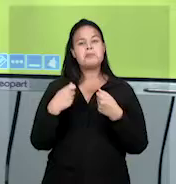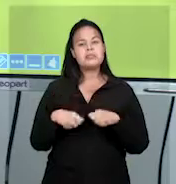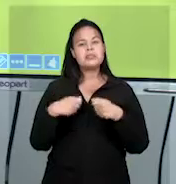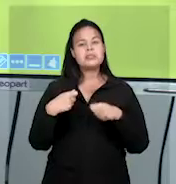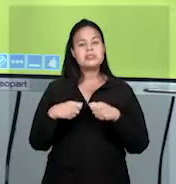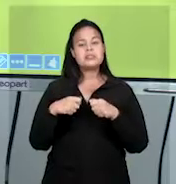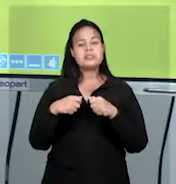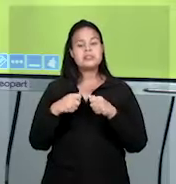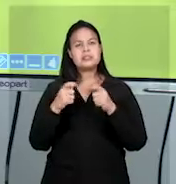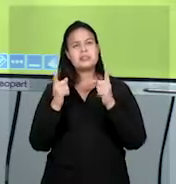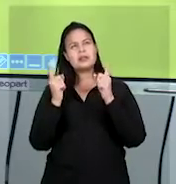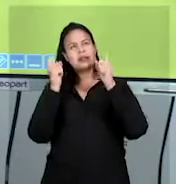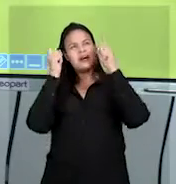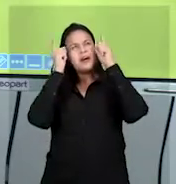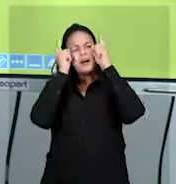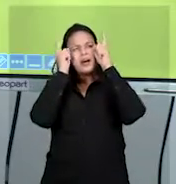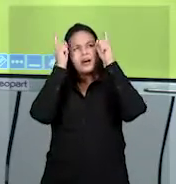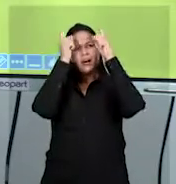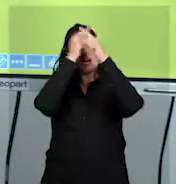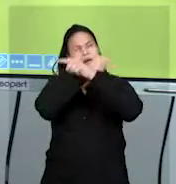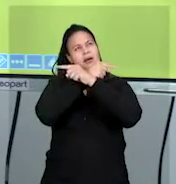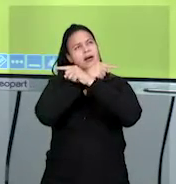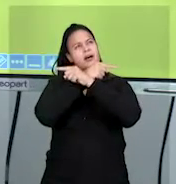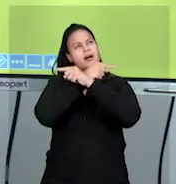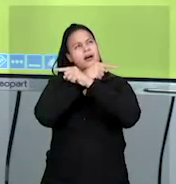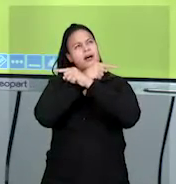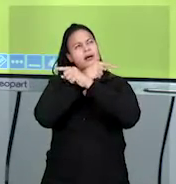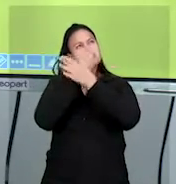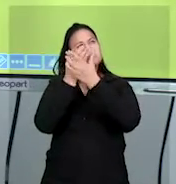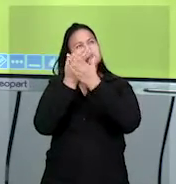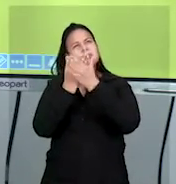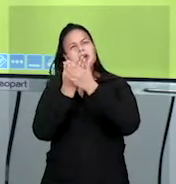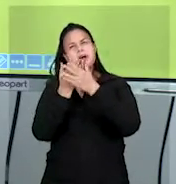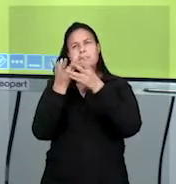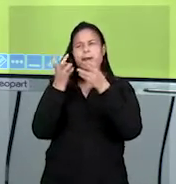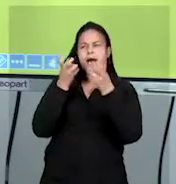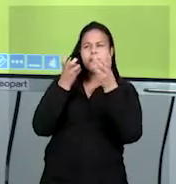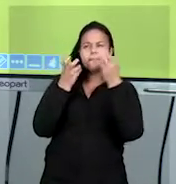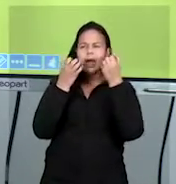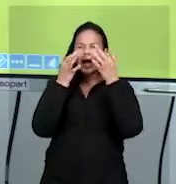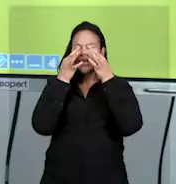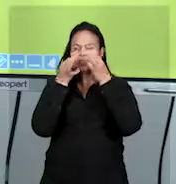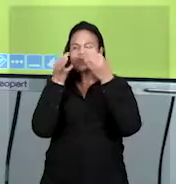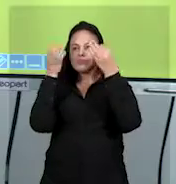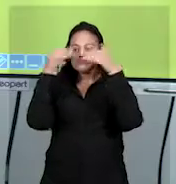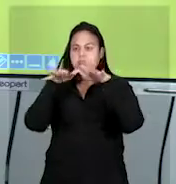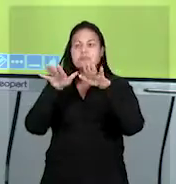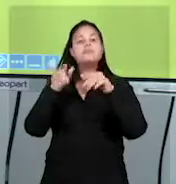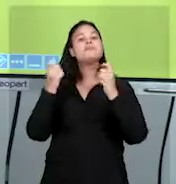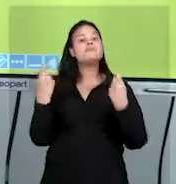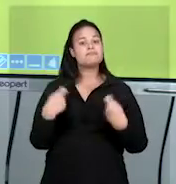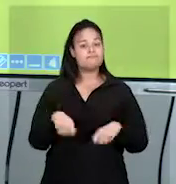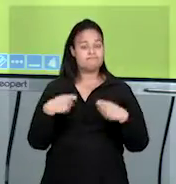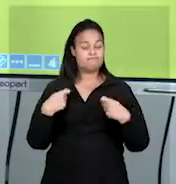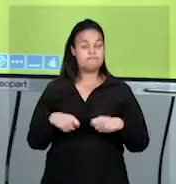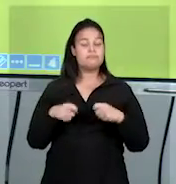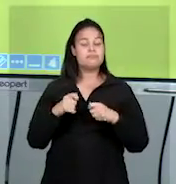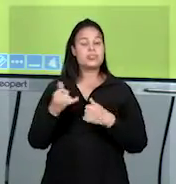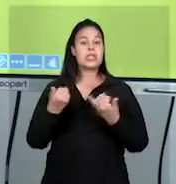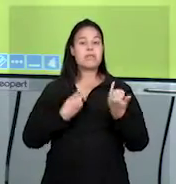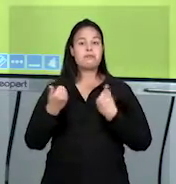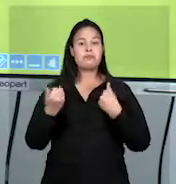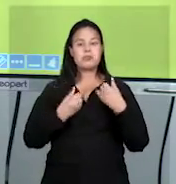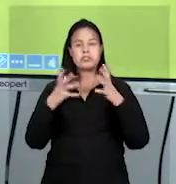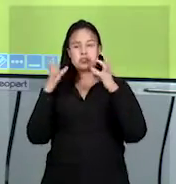com o lado oposto, né? Então, o mapa coroplético, pegando as informações em maior quantidade para as cores